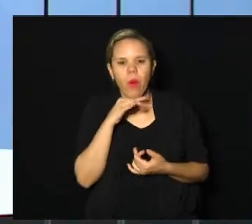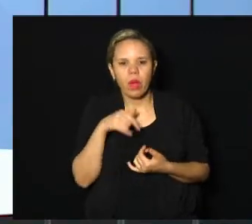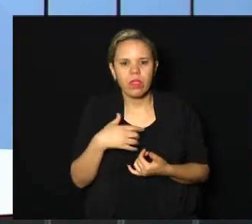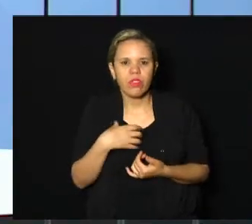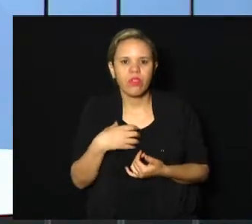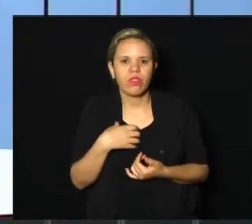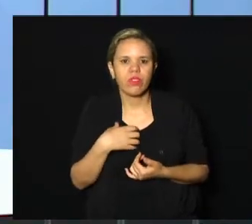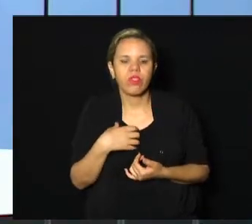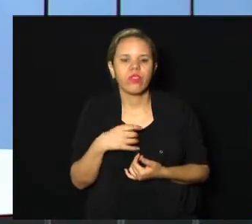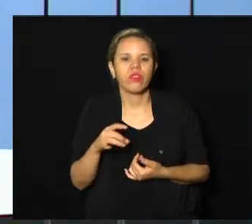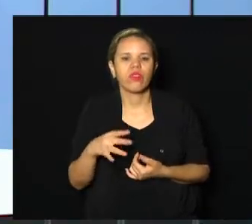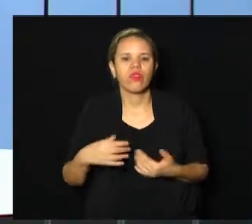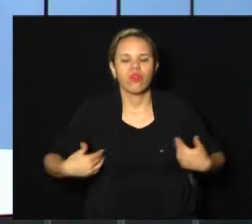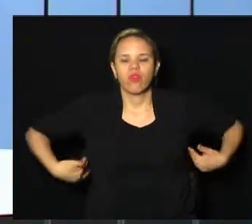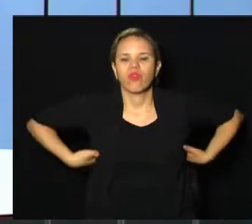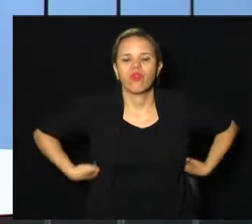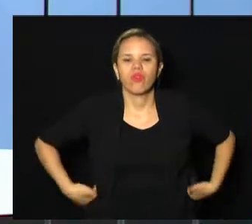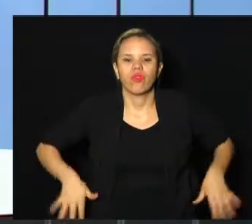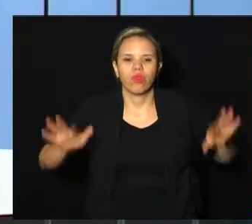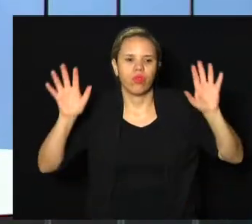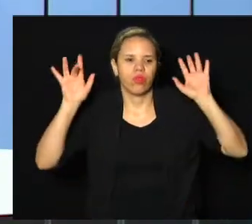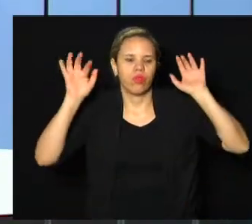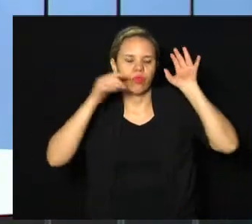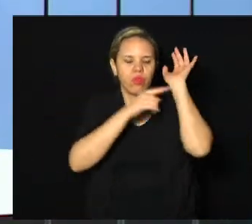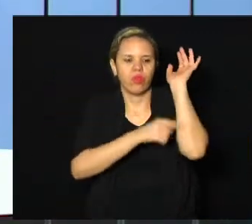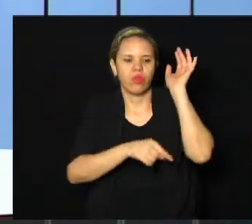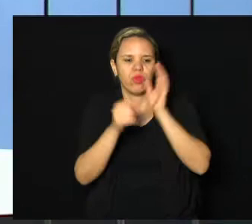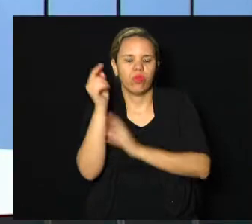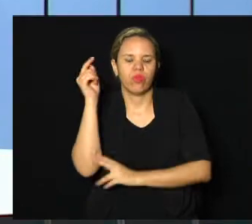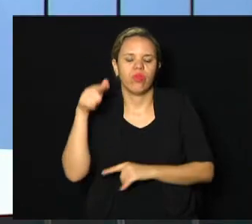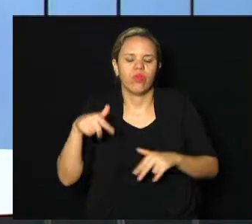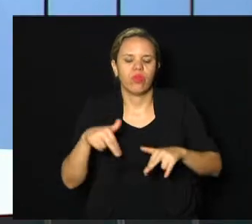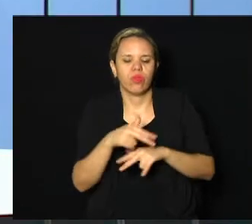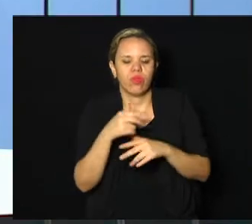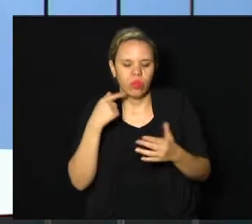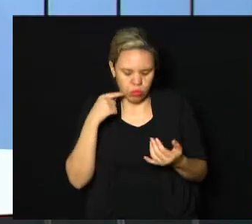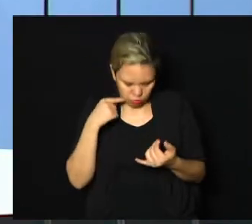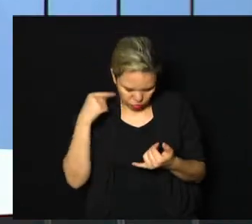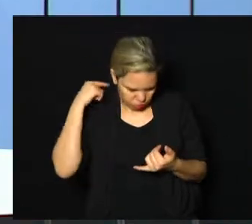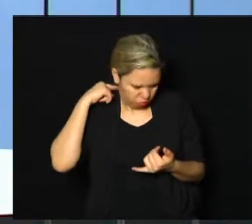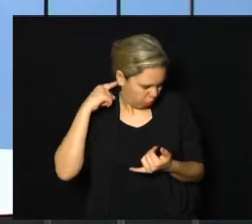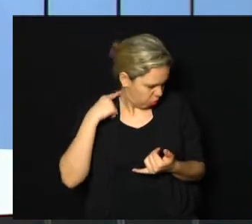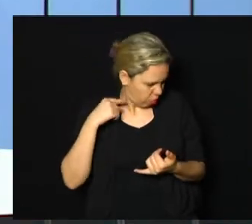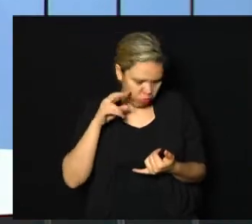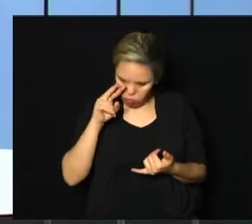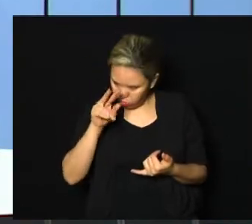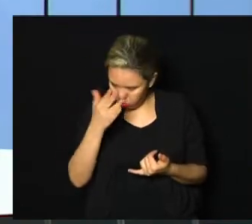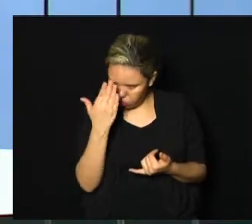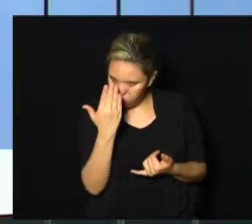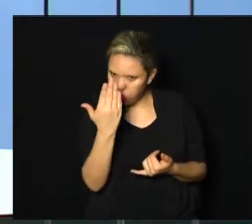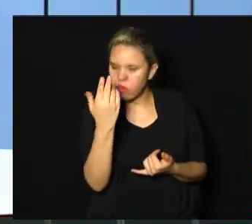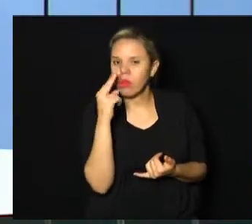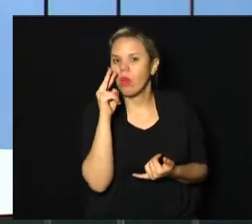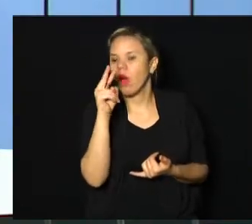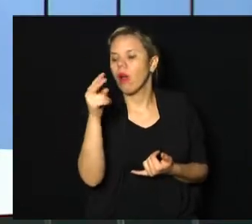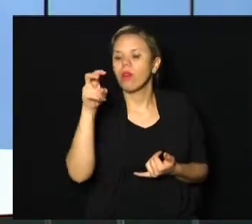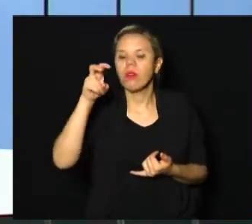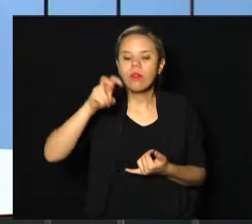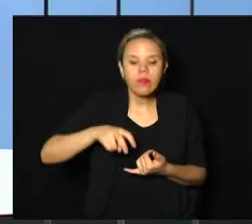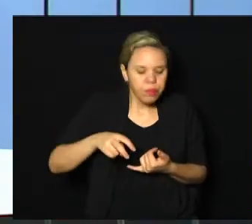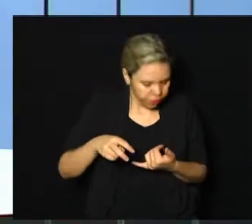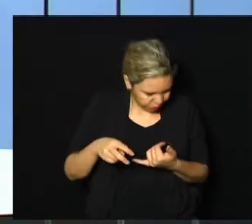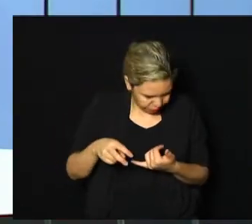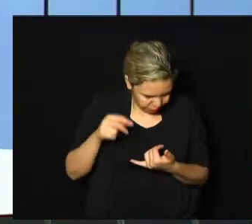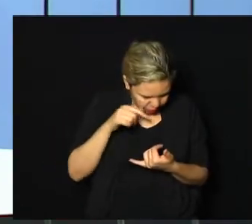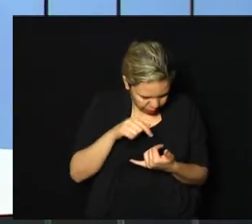posição, não é só a coluna, mas os braços também, né? Você anda de cabeça baixa, não olha nem para frente, ou você já senta, já fica